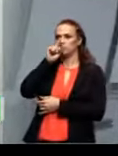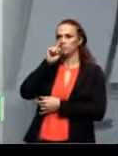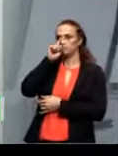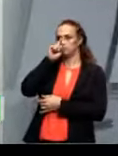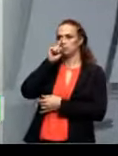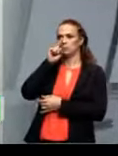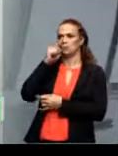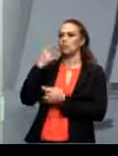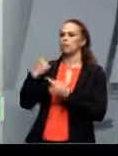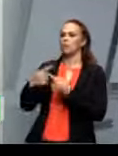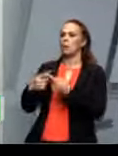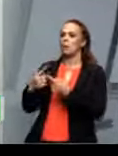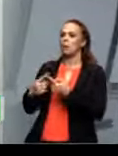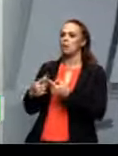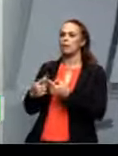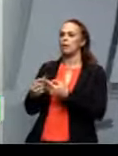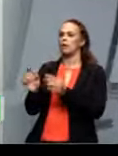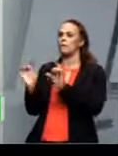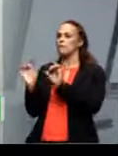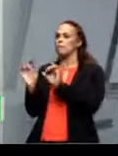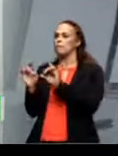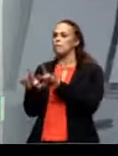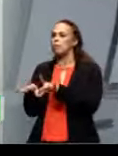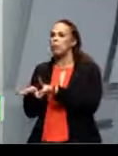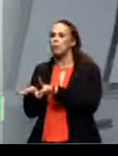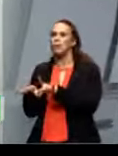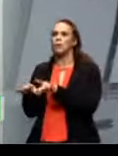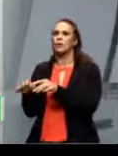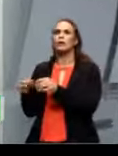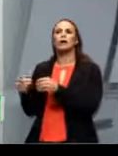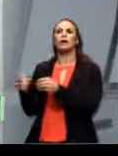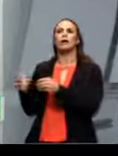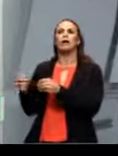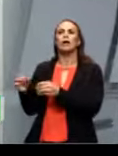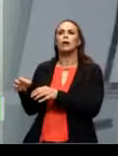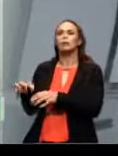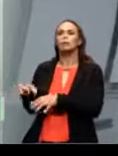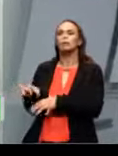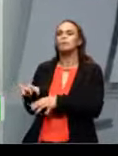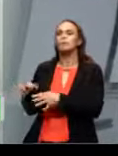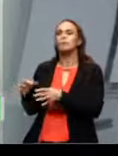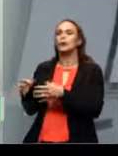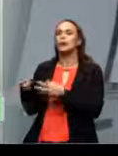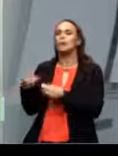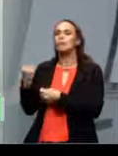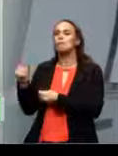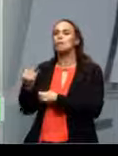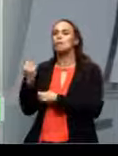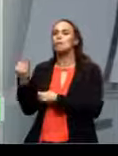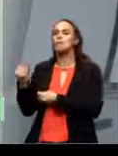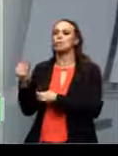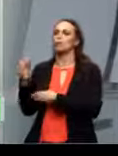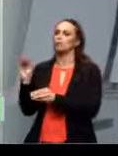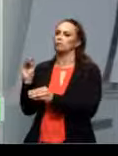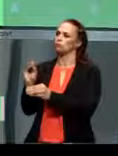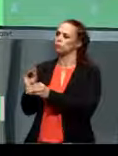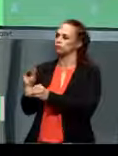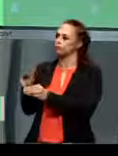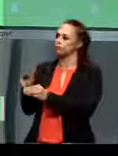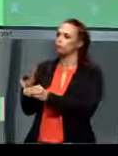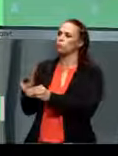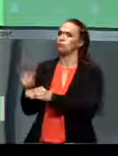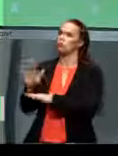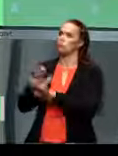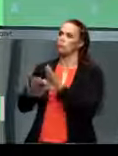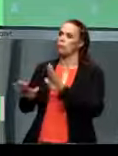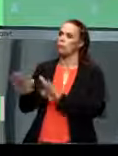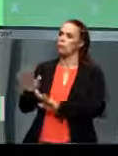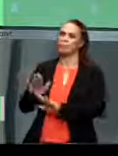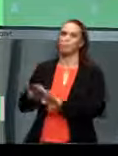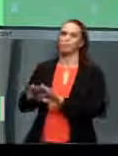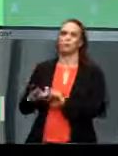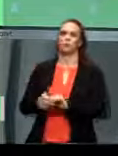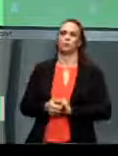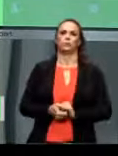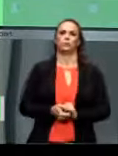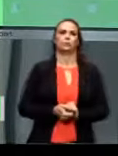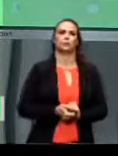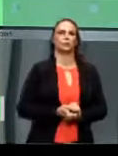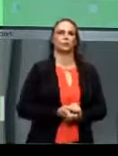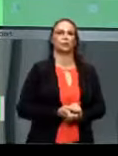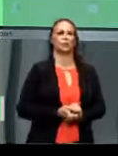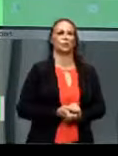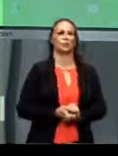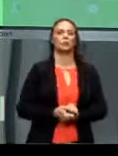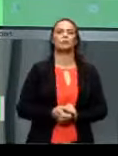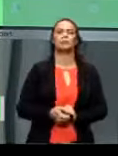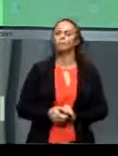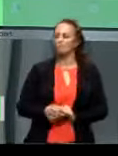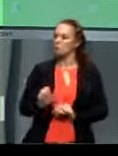na eliminação, no transporte desse lixo. Então, aí também é um outro cuidado. Isso mesmo, muito bem explicado por vocês. Vamos